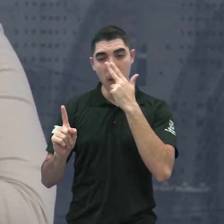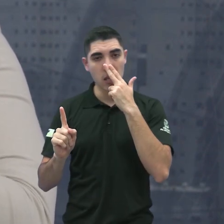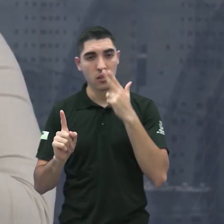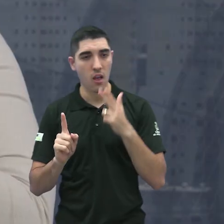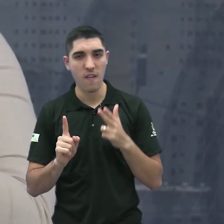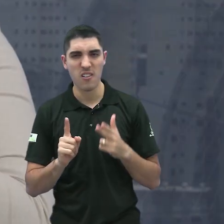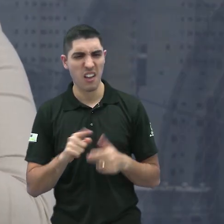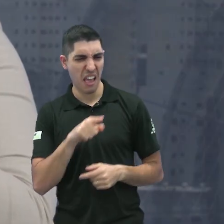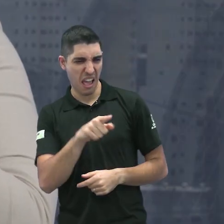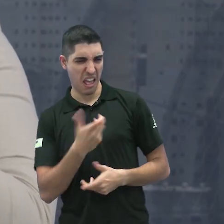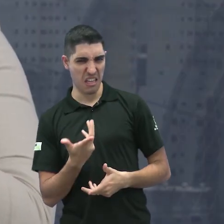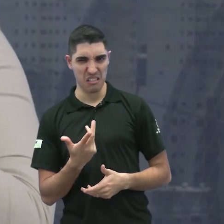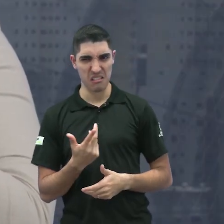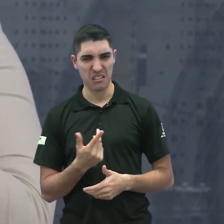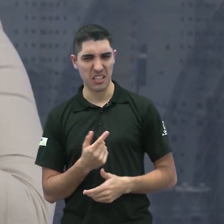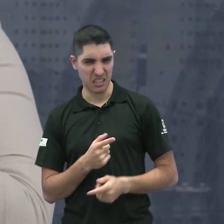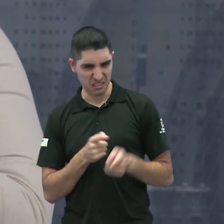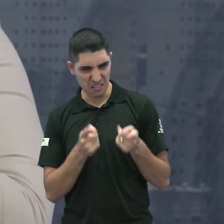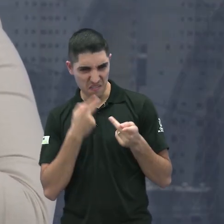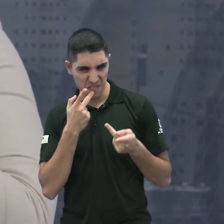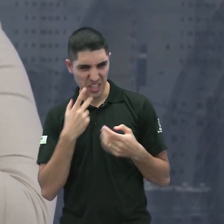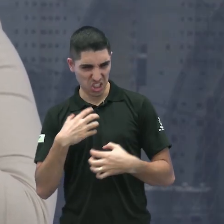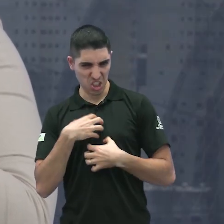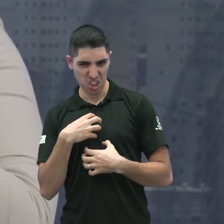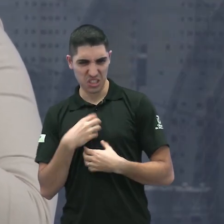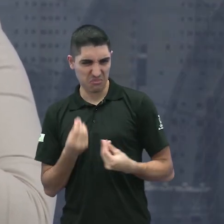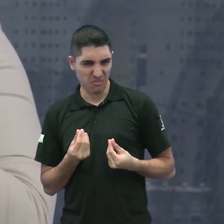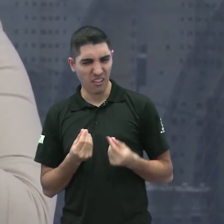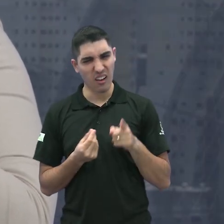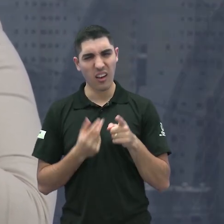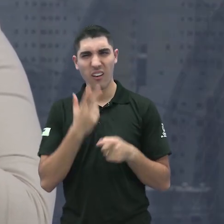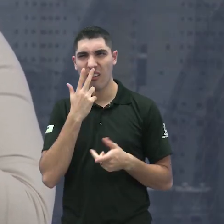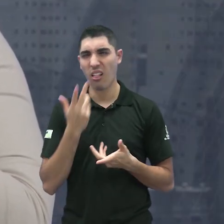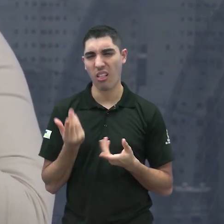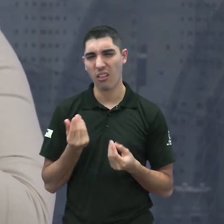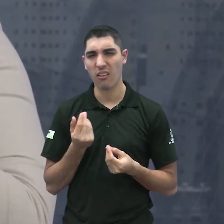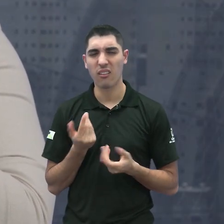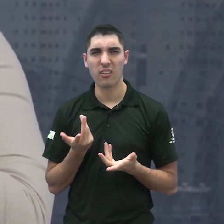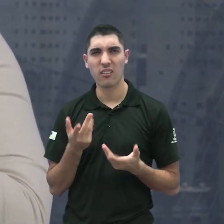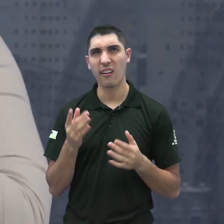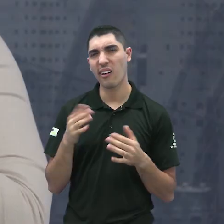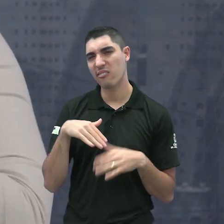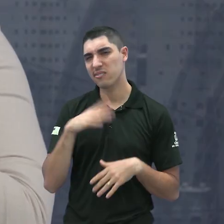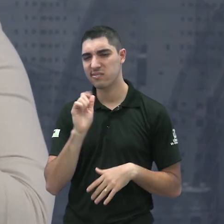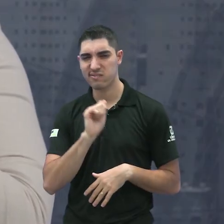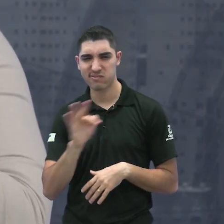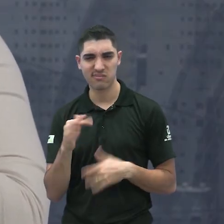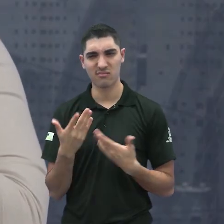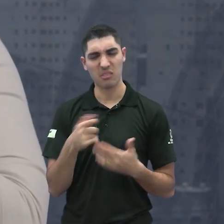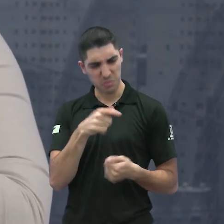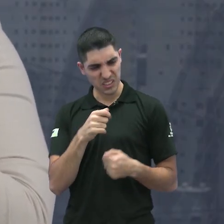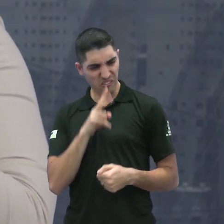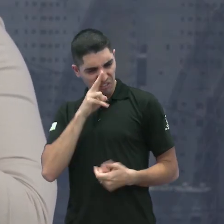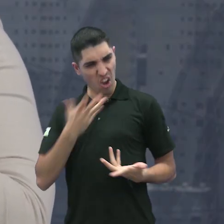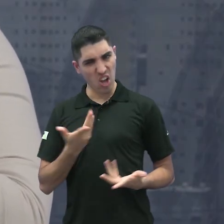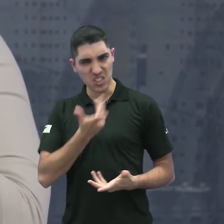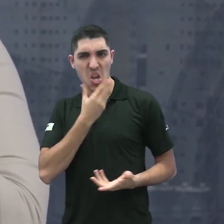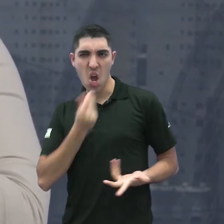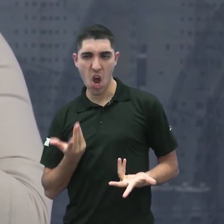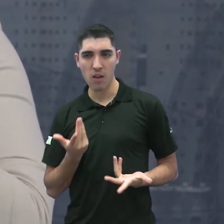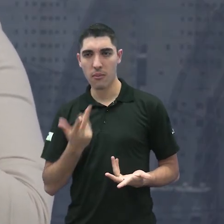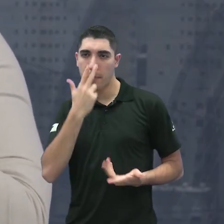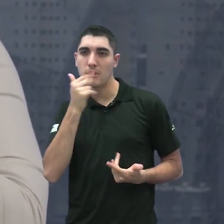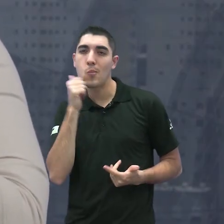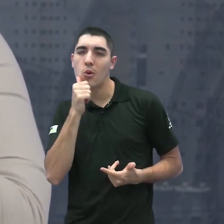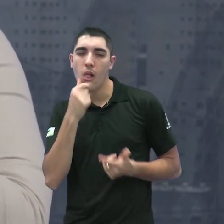em relação aos homens reforçam isso, né? De que, você não vai ficar falando de sentimento, isso é frescura, isso é mimimi, né? Seja